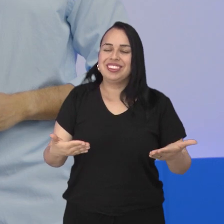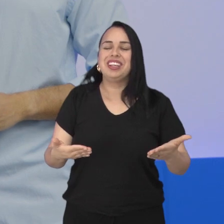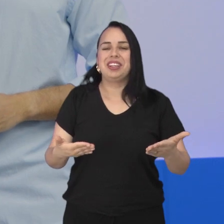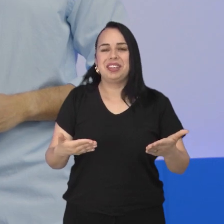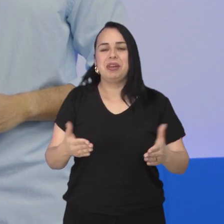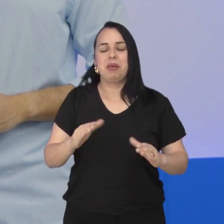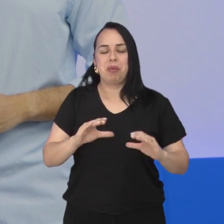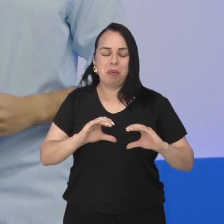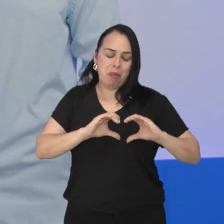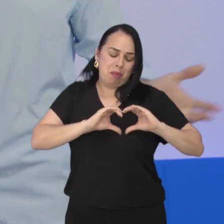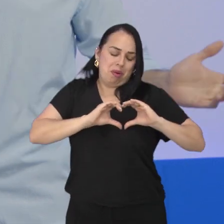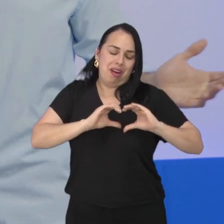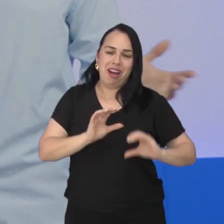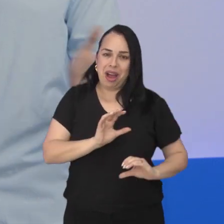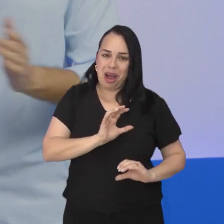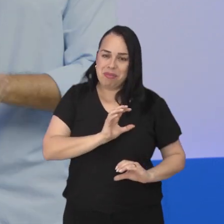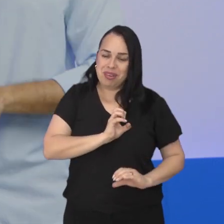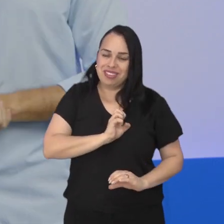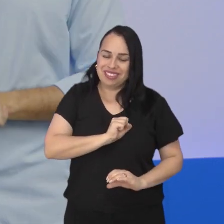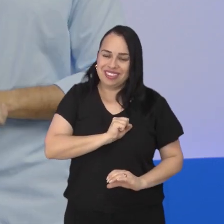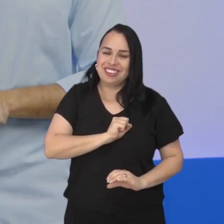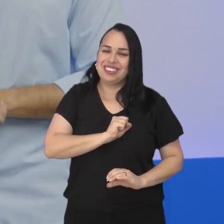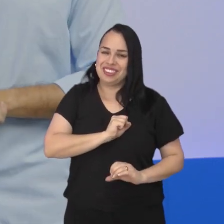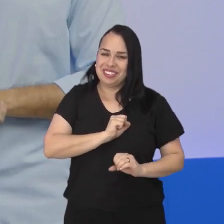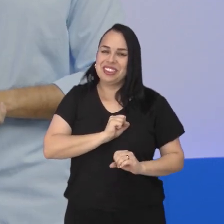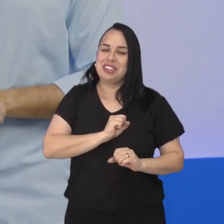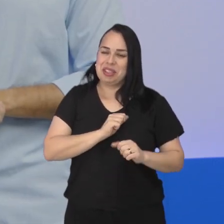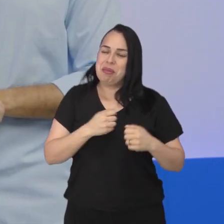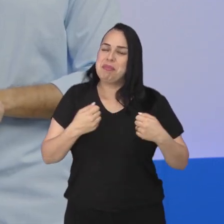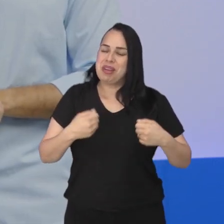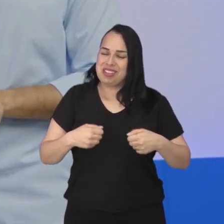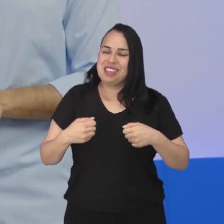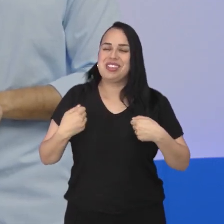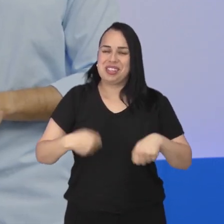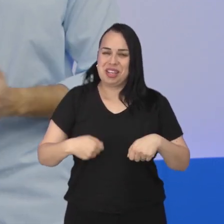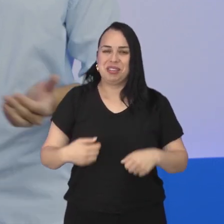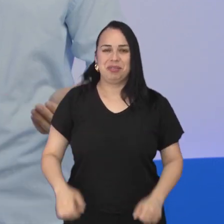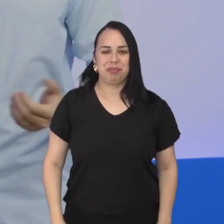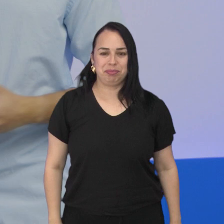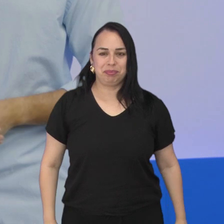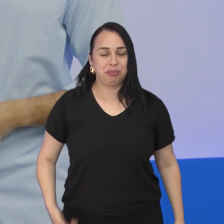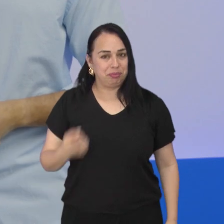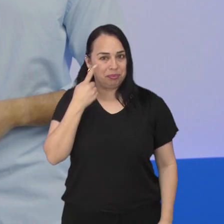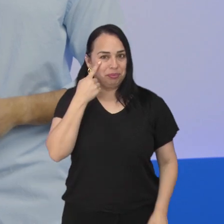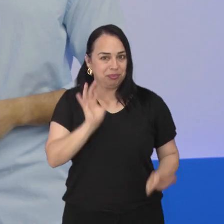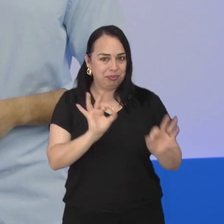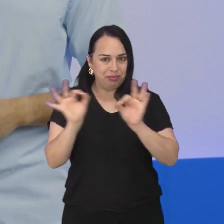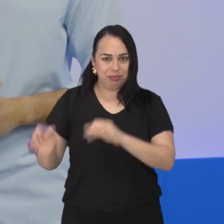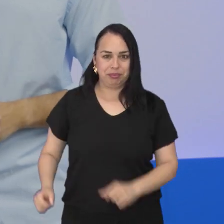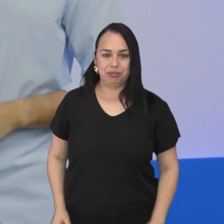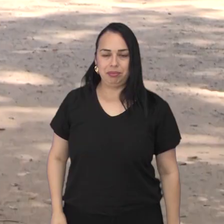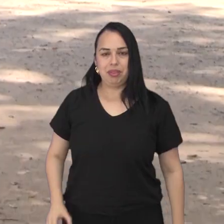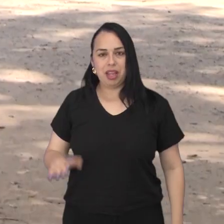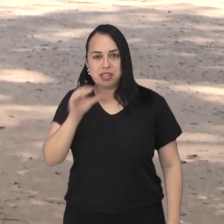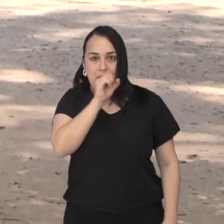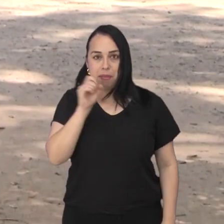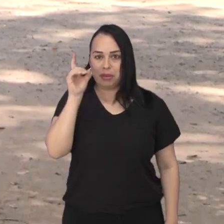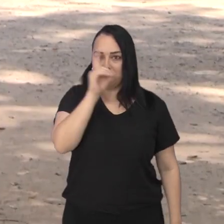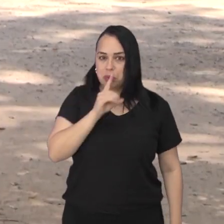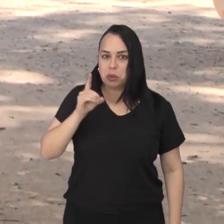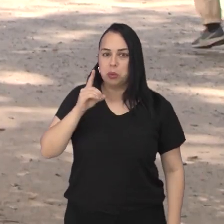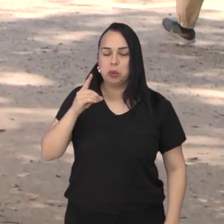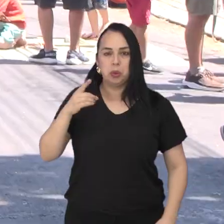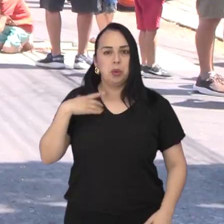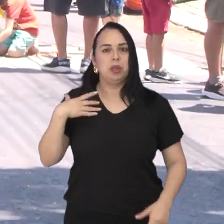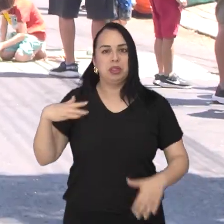festa este ano foi o amor, sentimento base para praticamente todo tipo de arte. Confira. O final de